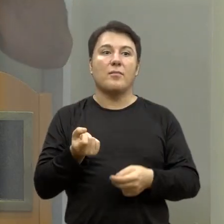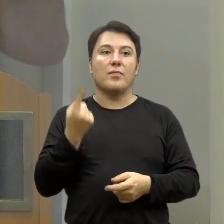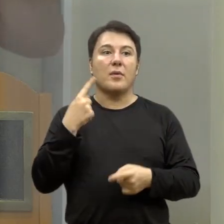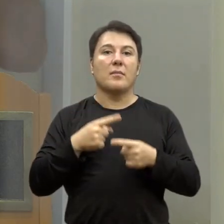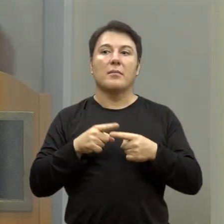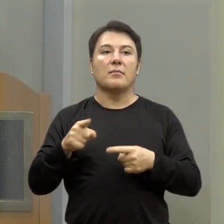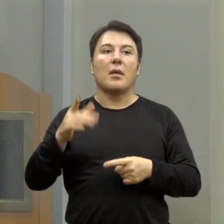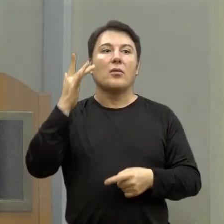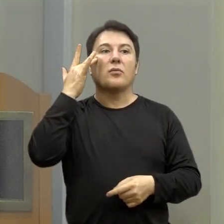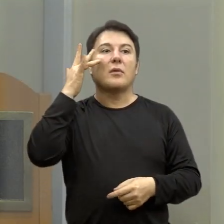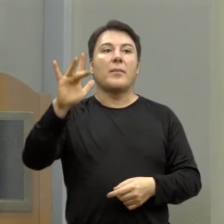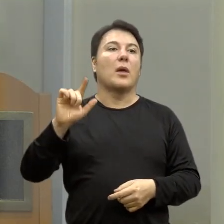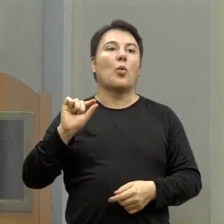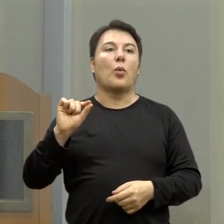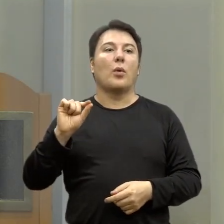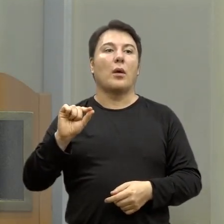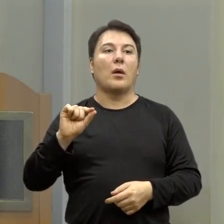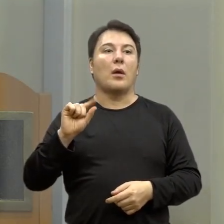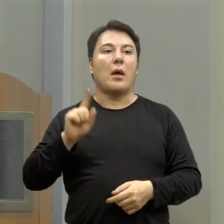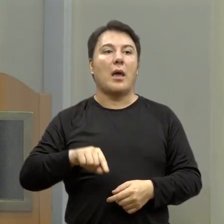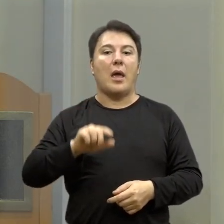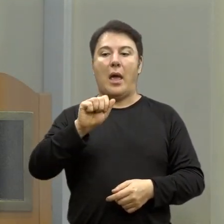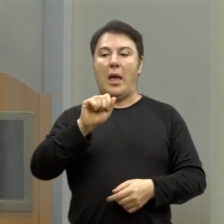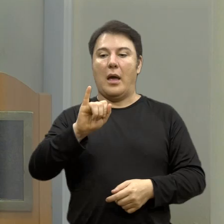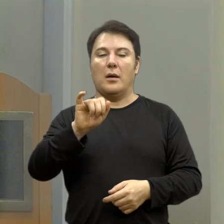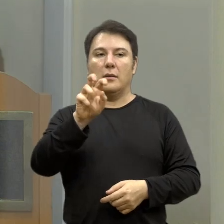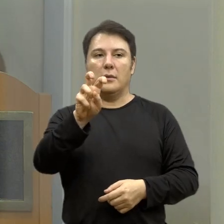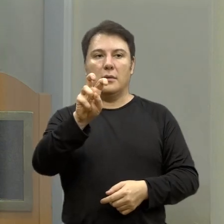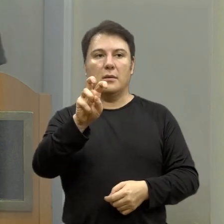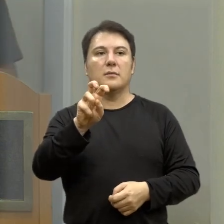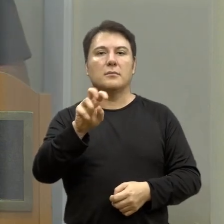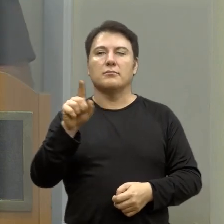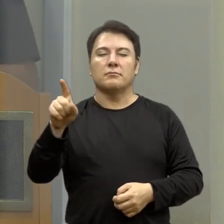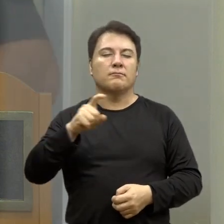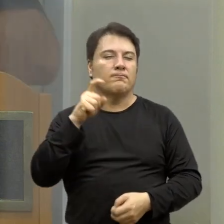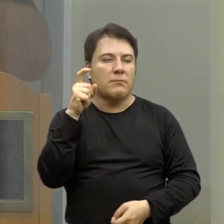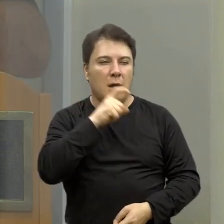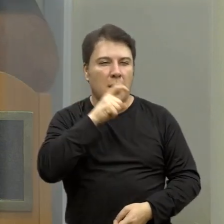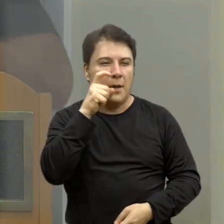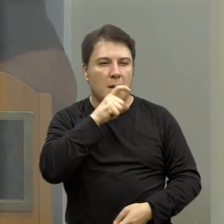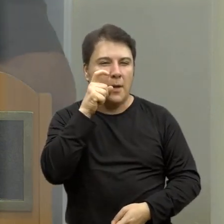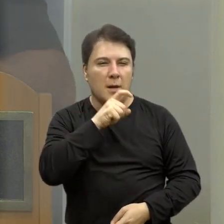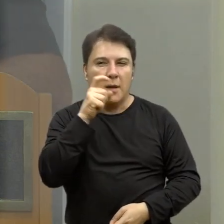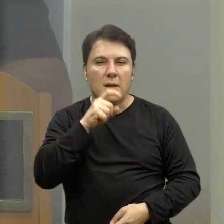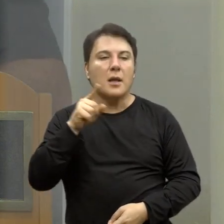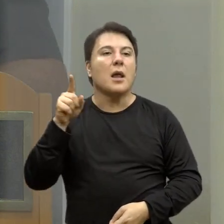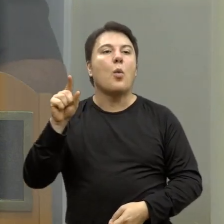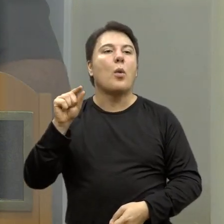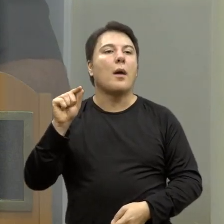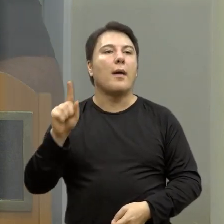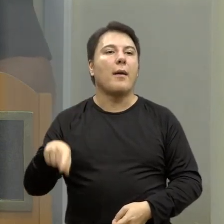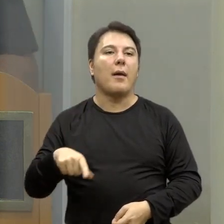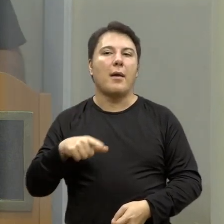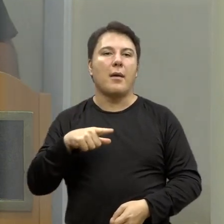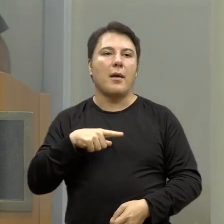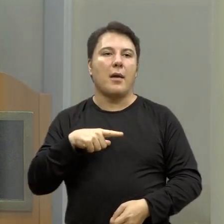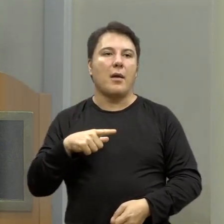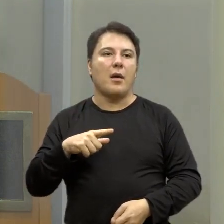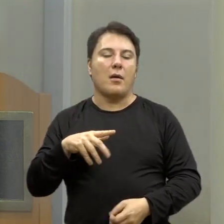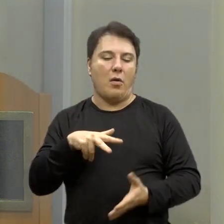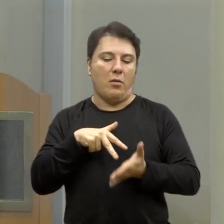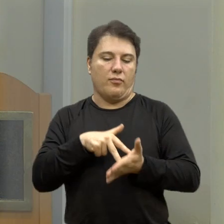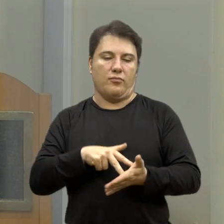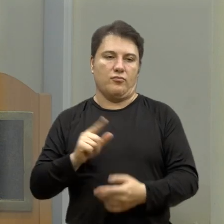não sabia o que era o AI-5. Então veja como mente, como ele não sustenta a posição dele. Então não